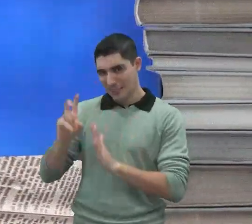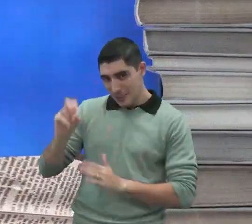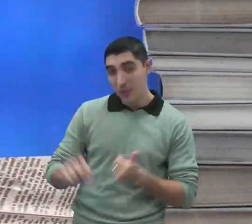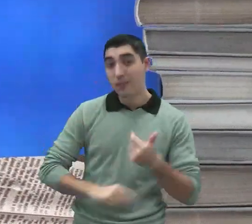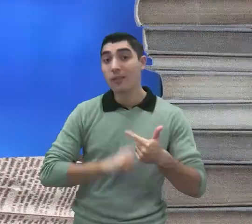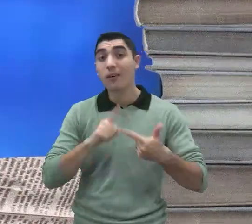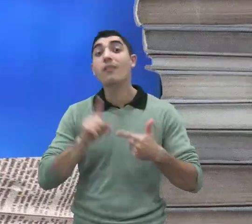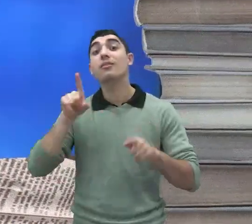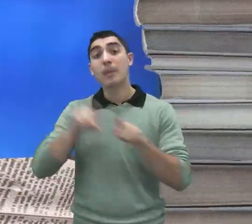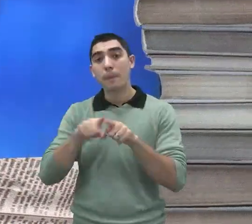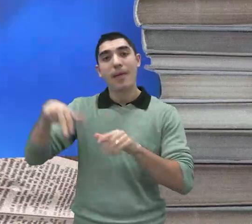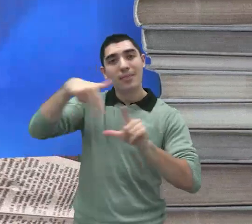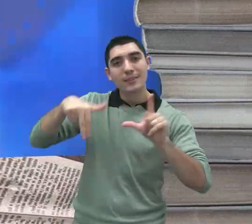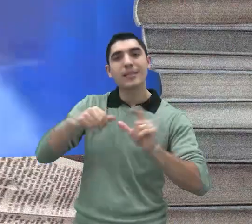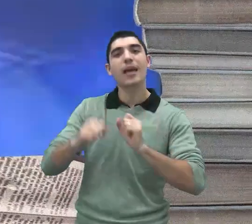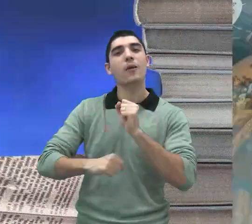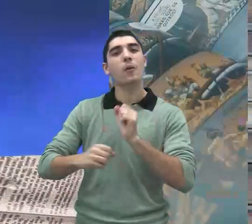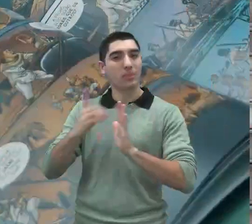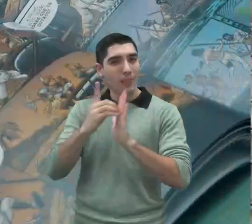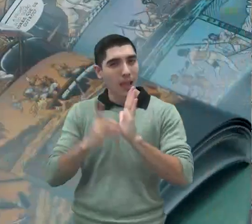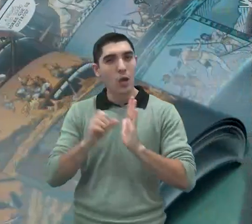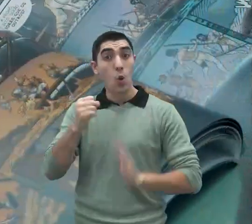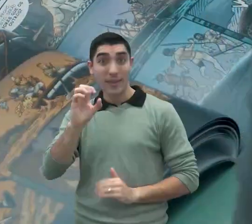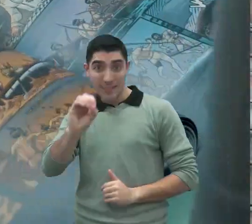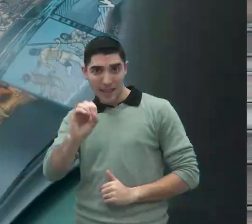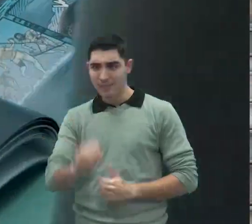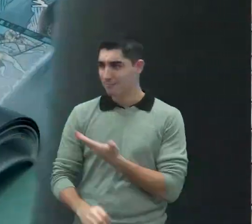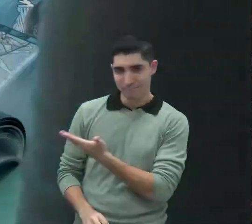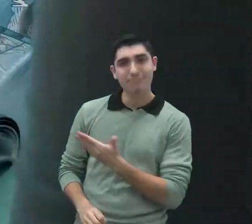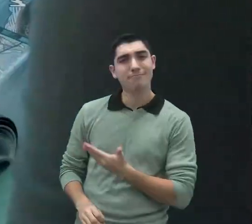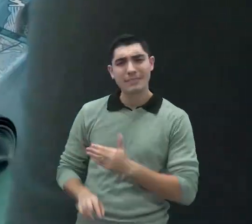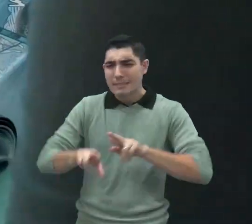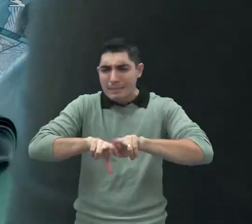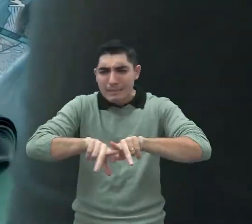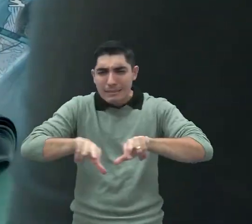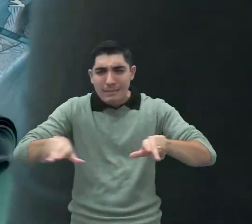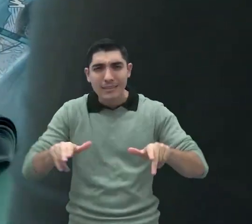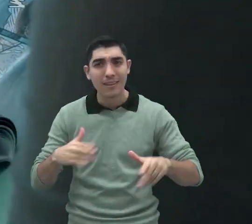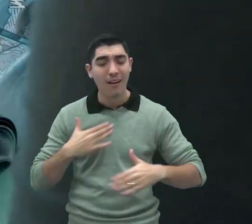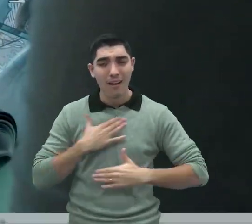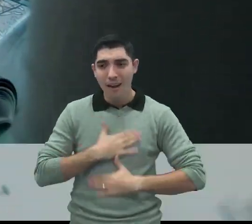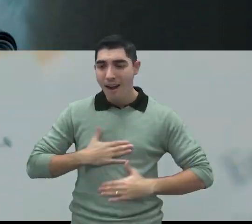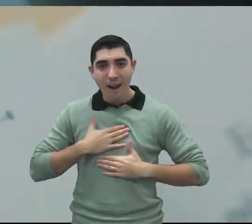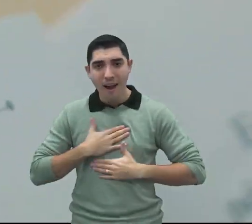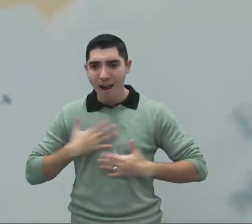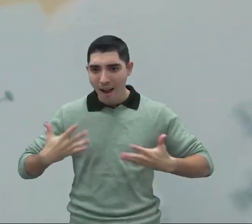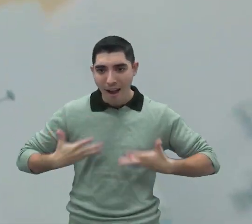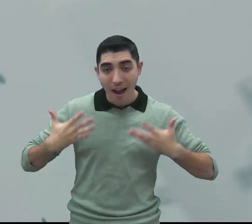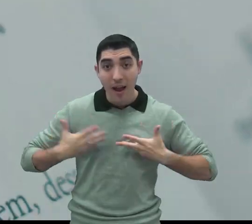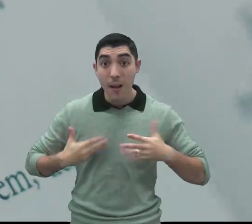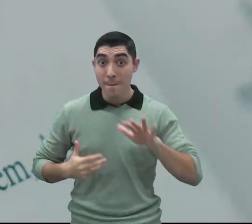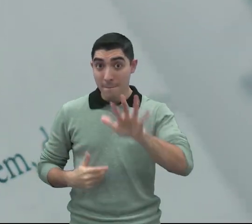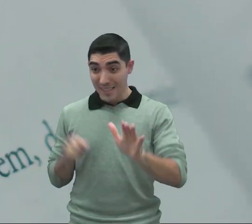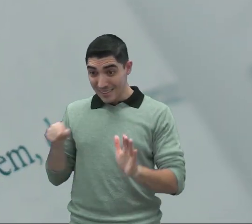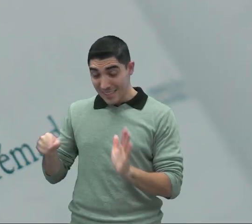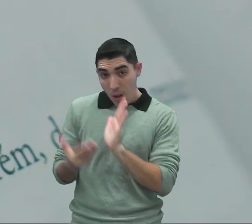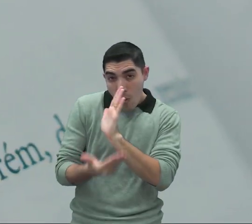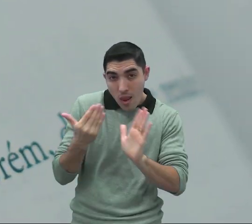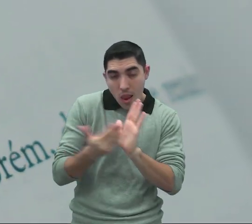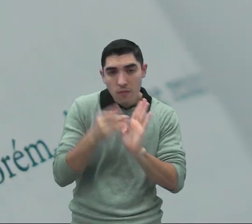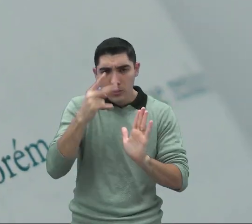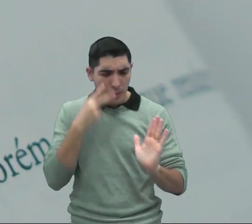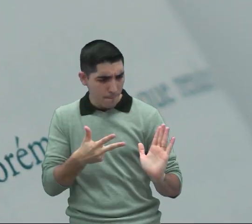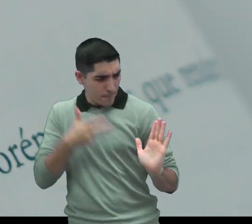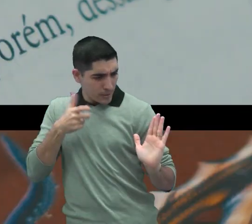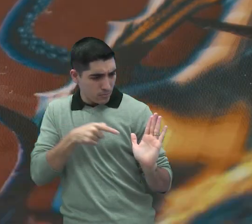animação na década de 80, e são ótimas aventuras. Mas o que você só encontra nas páginas do livro